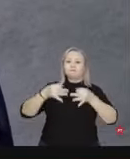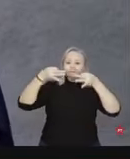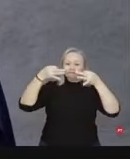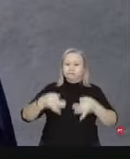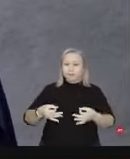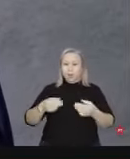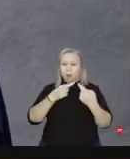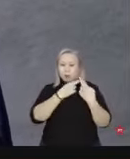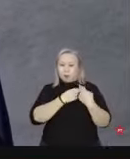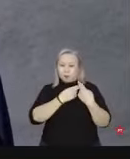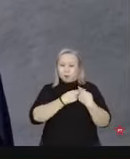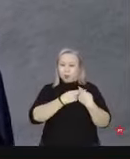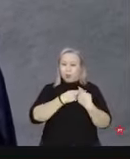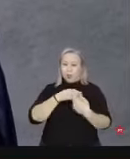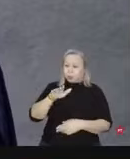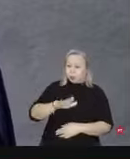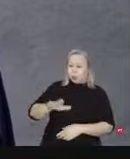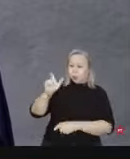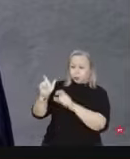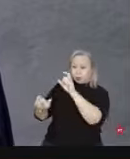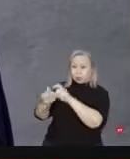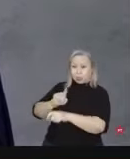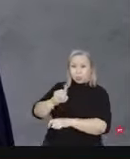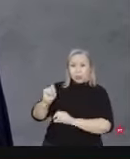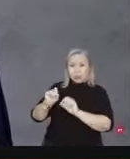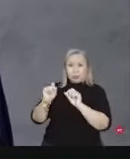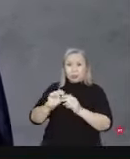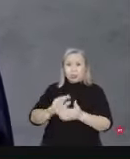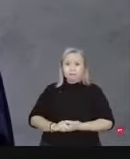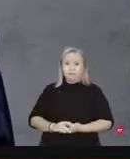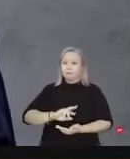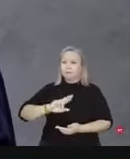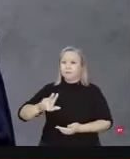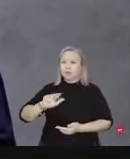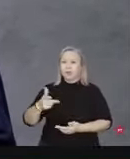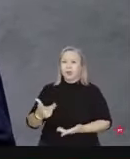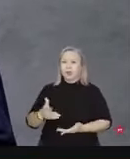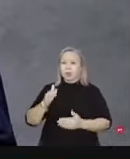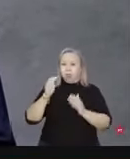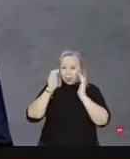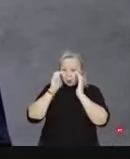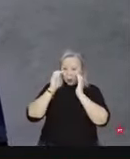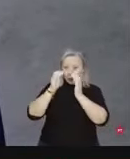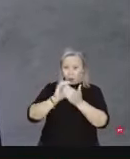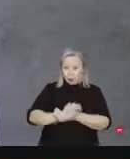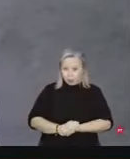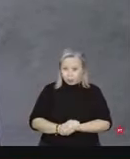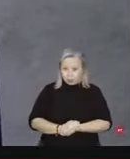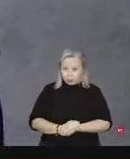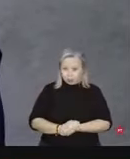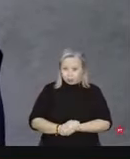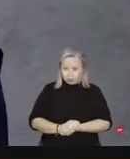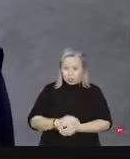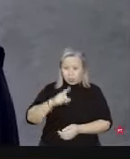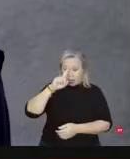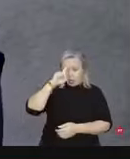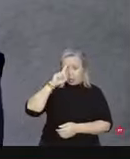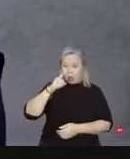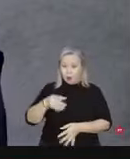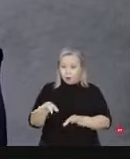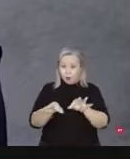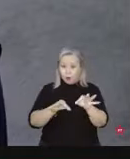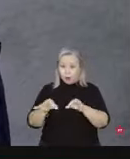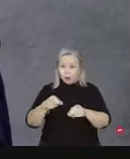todos aqueles que pretendiam subverter a ordem política, criando um regime de exceção. A